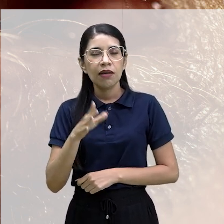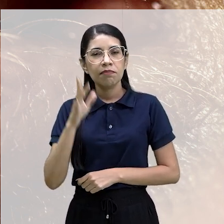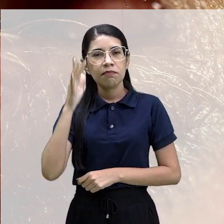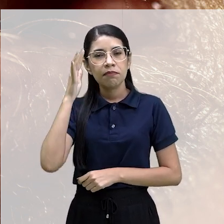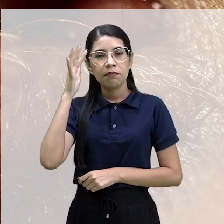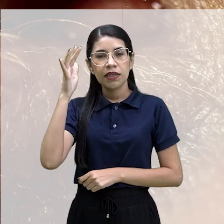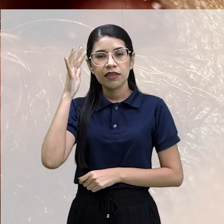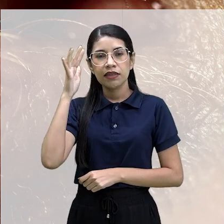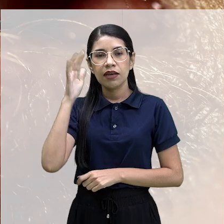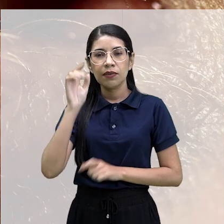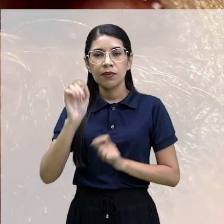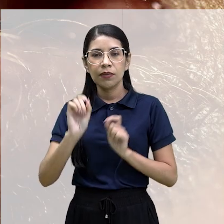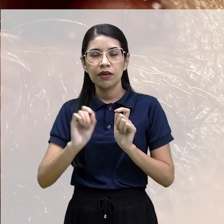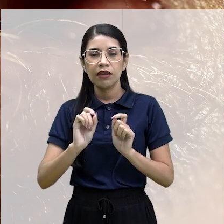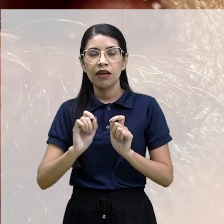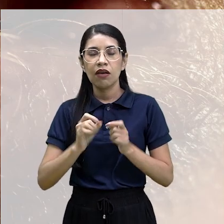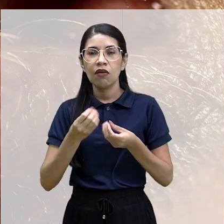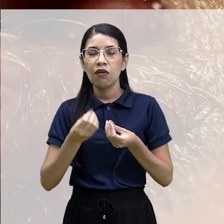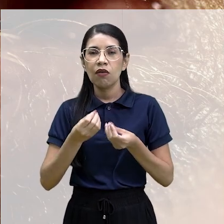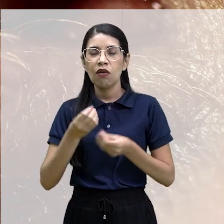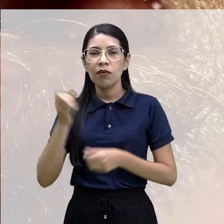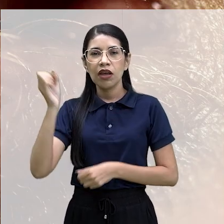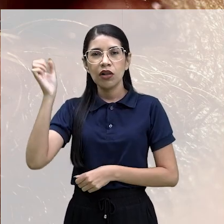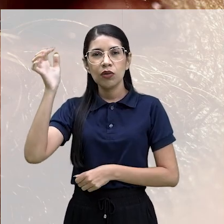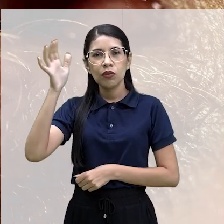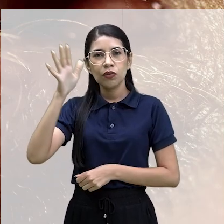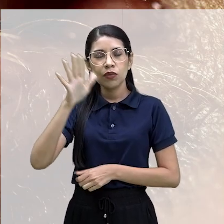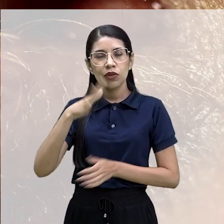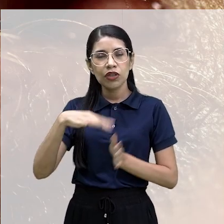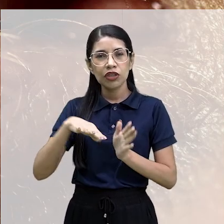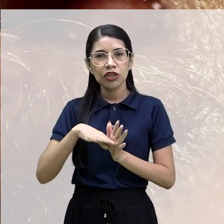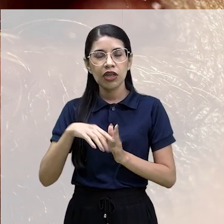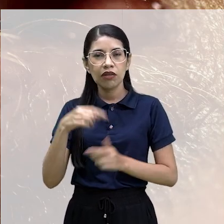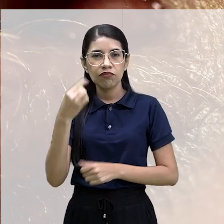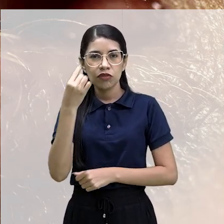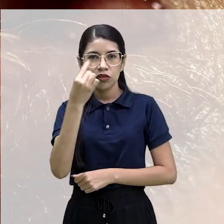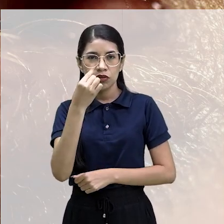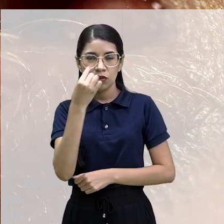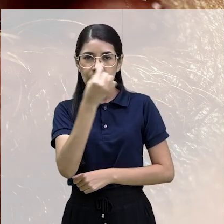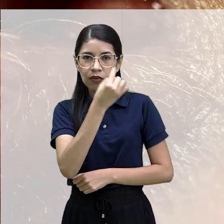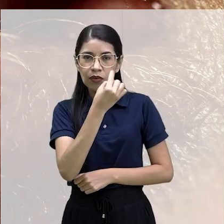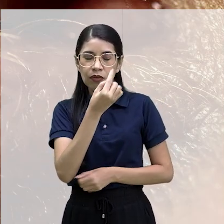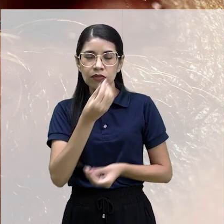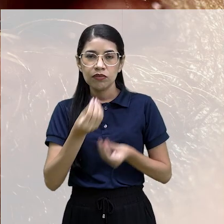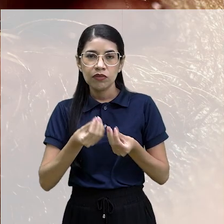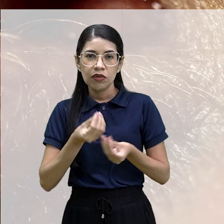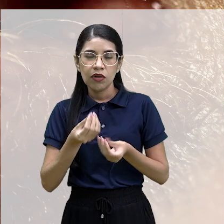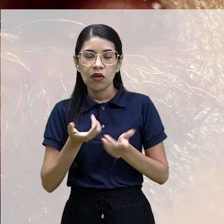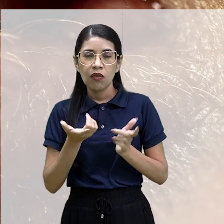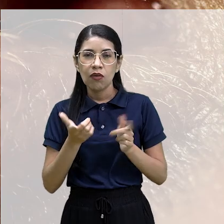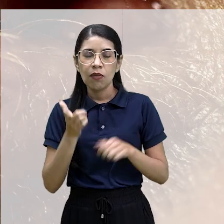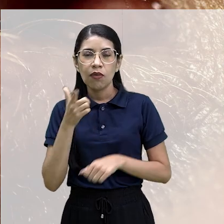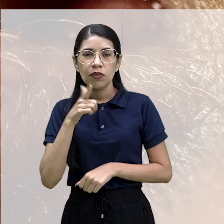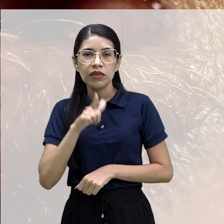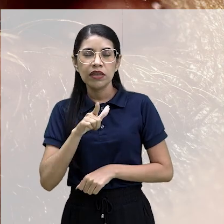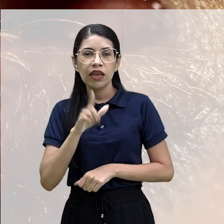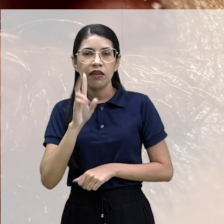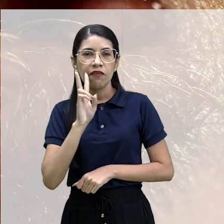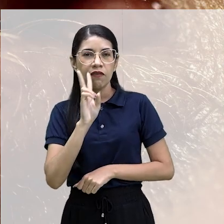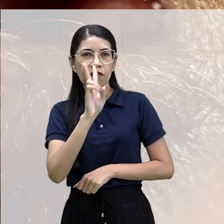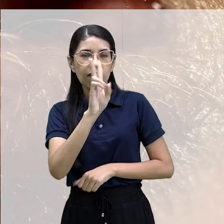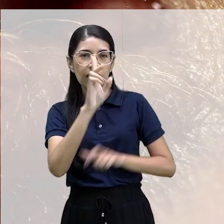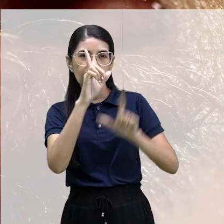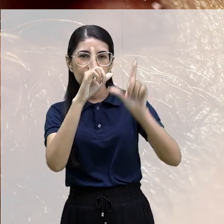para pensar como a luz viaja até nós? Como é que conseguimos ver uma